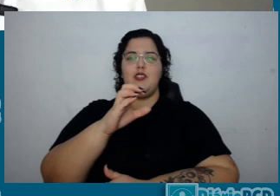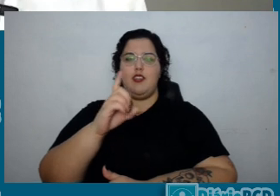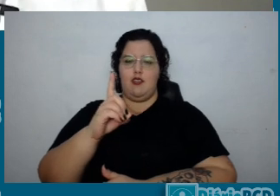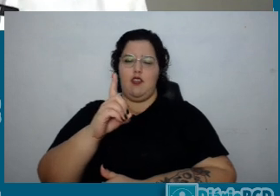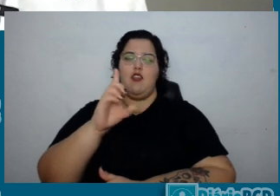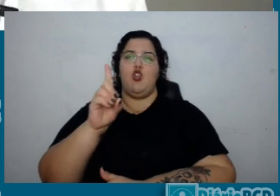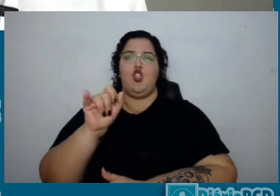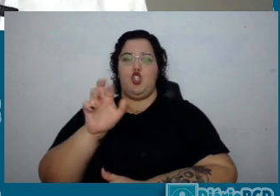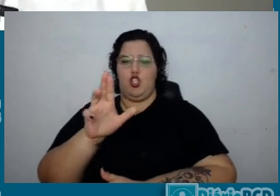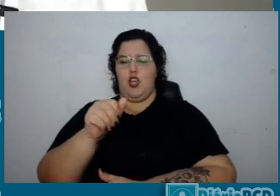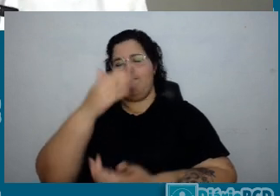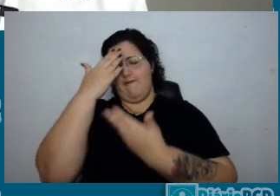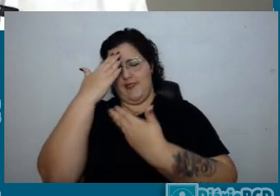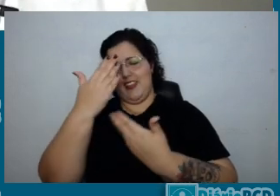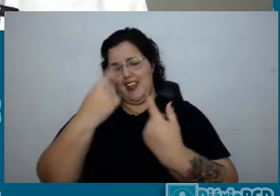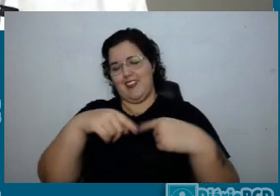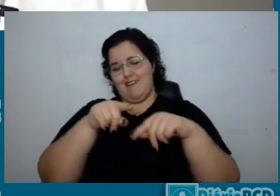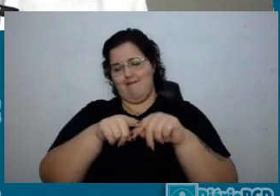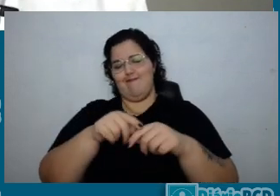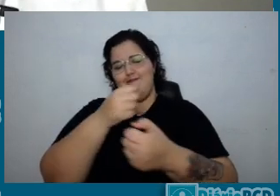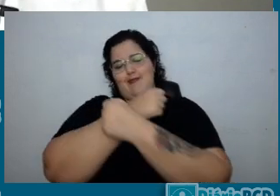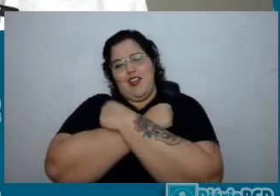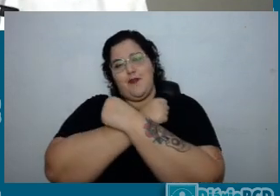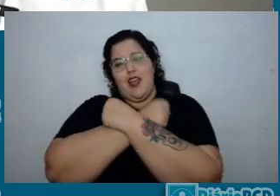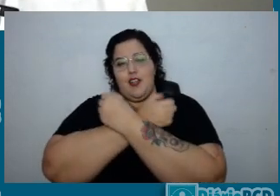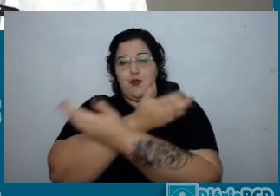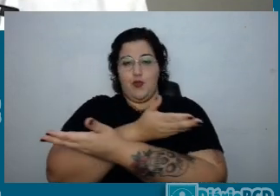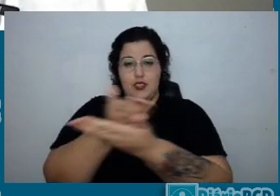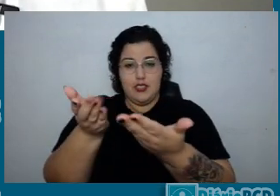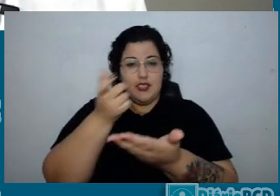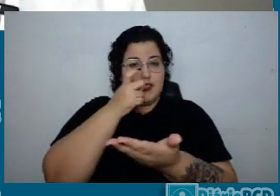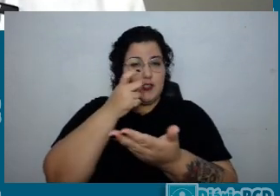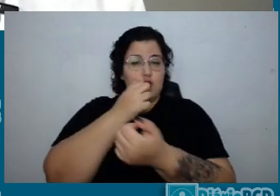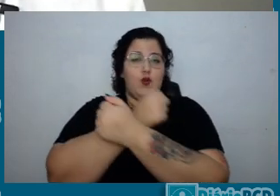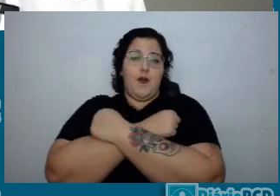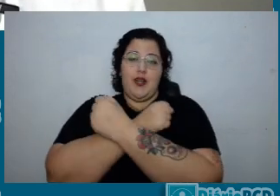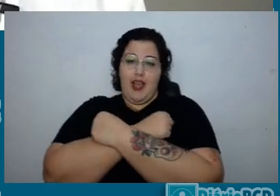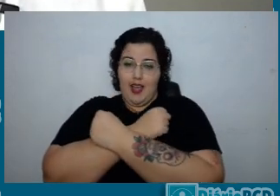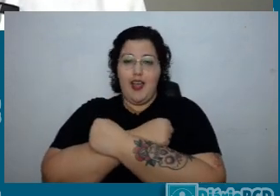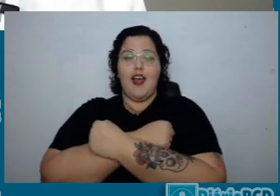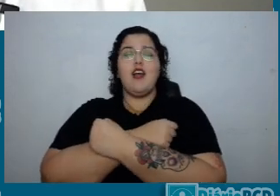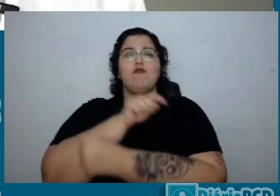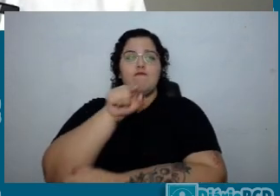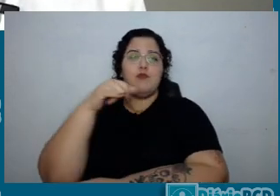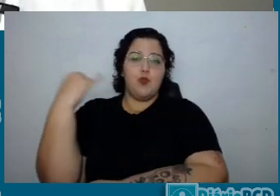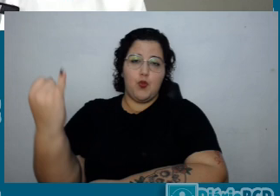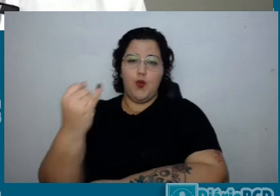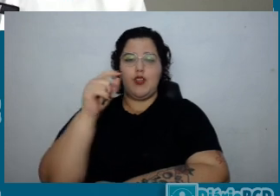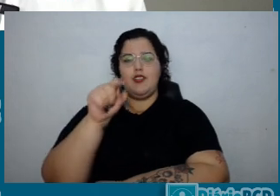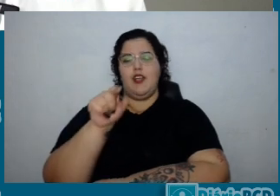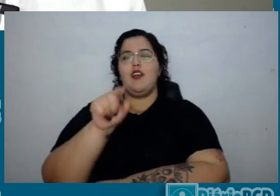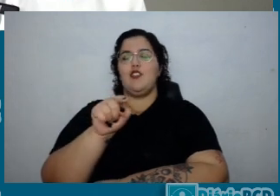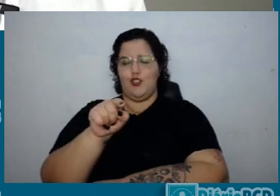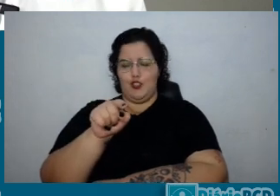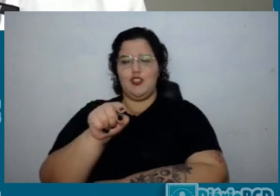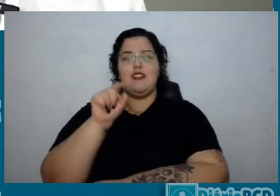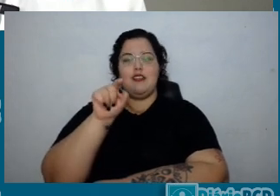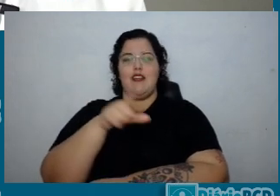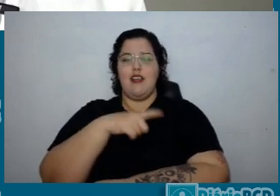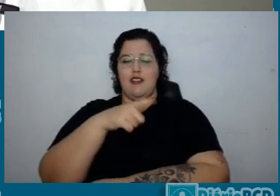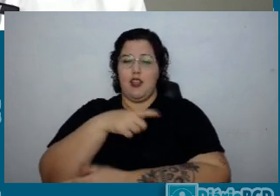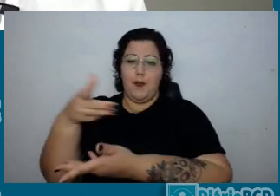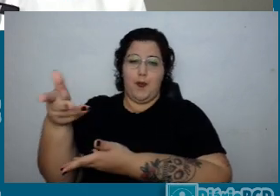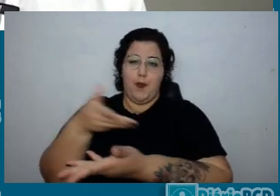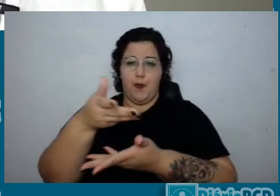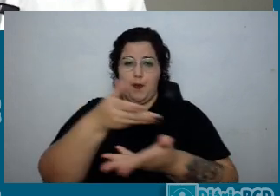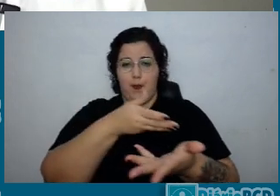aqui, viu, secretária? Muito obrigada, querido. Um abraço a todos que nos ouvem, né? É muito importante esse